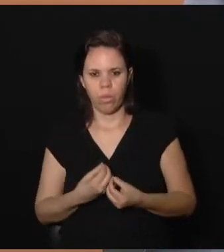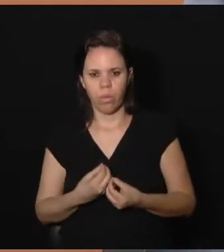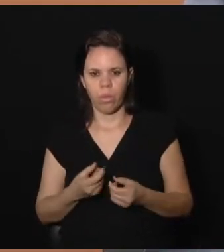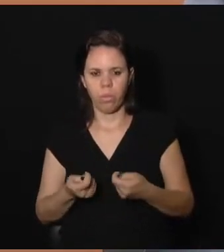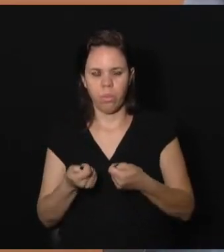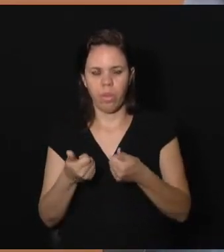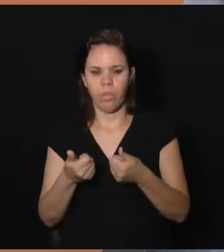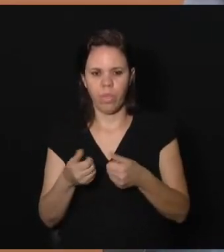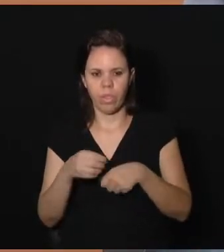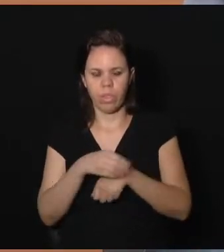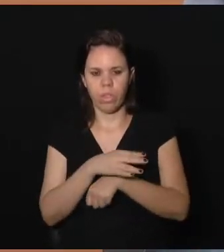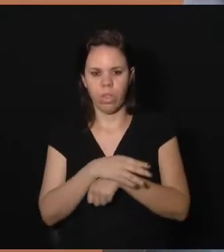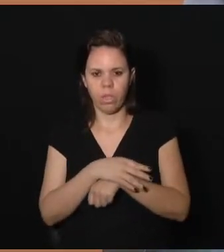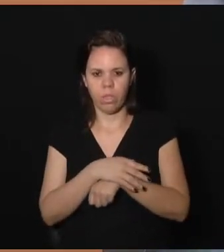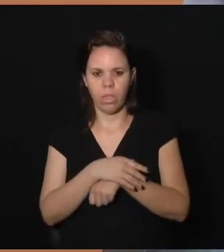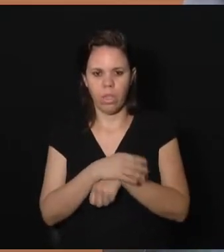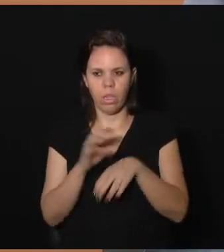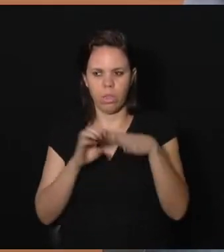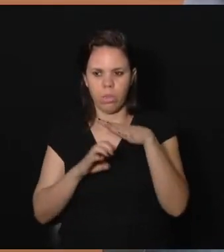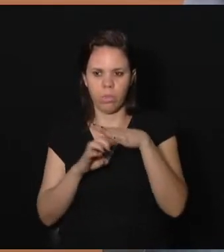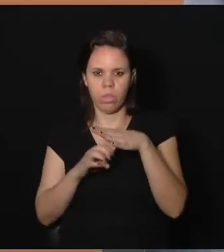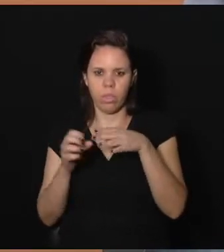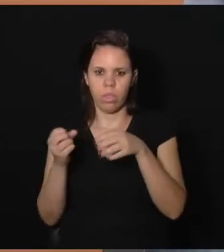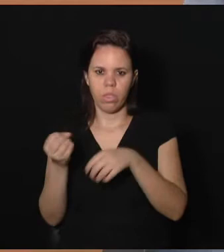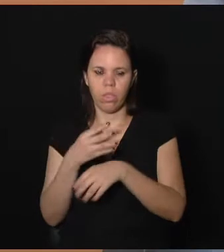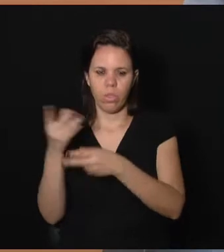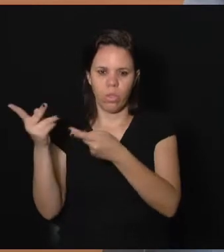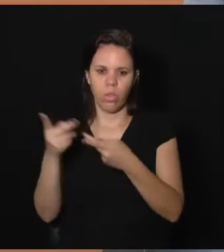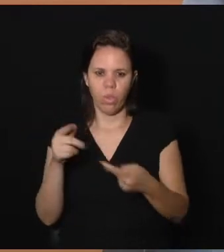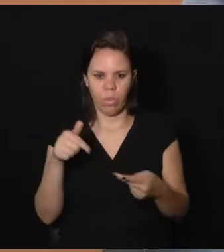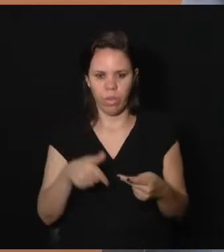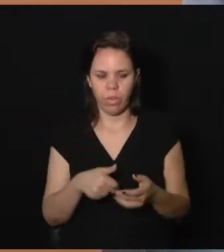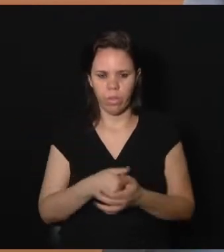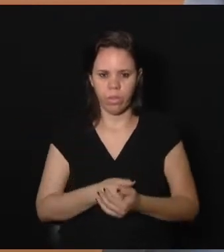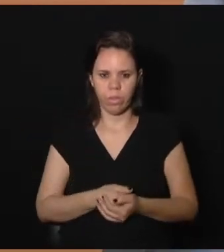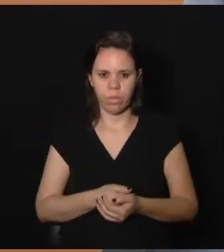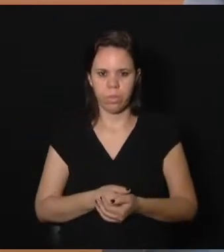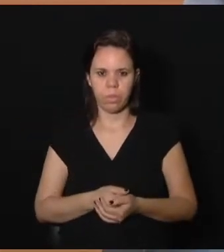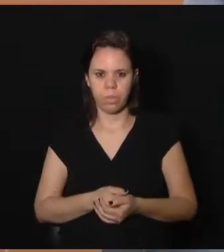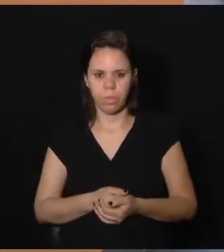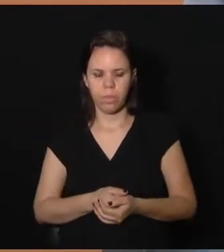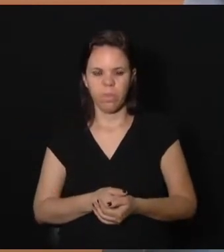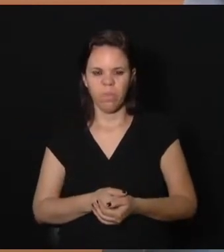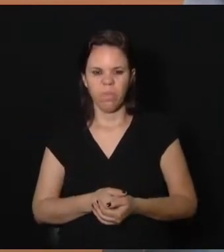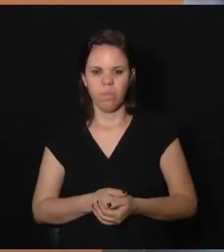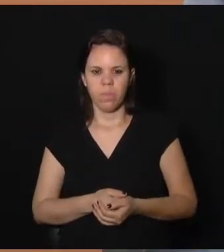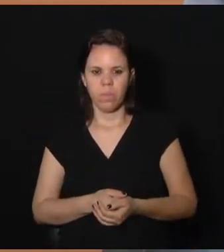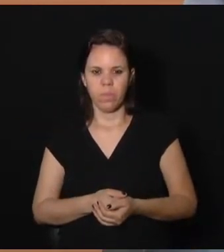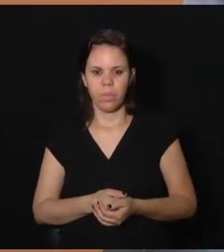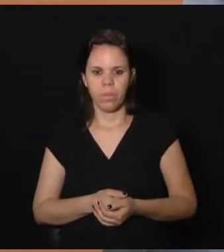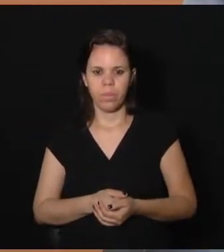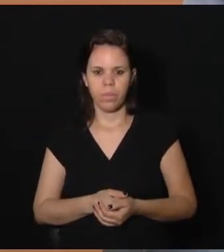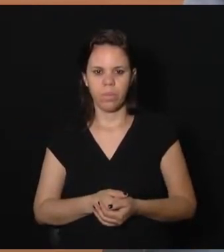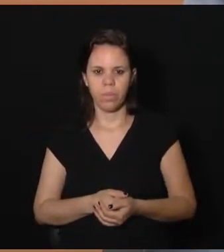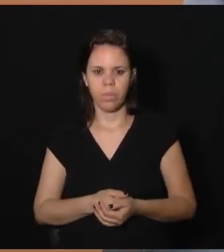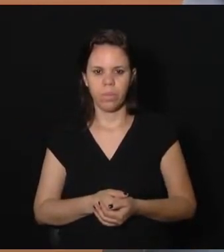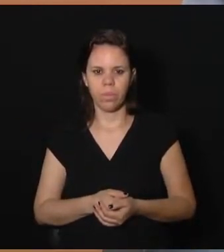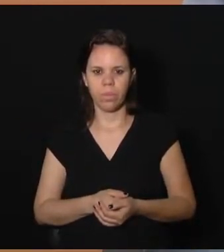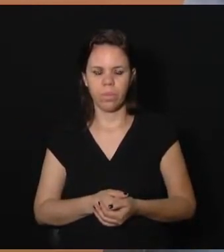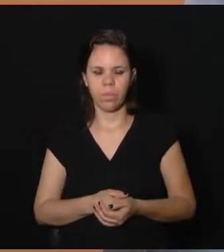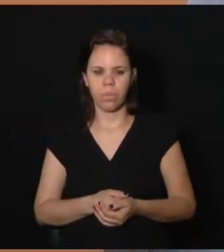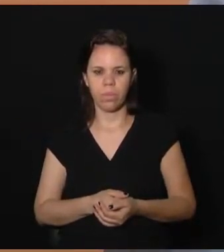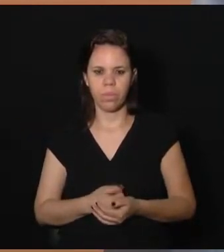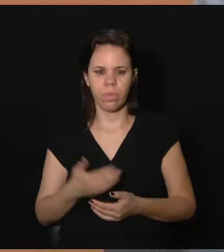beneficiar e trazer companhias novas que sejam de passageiro. Nós temos aqui condições,